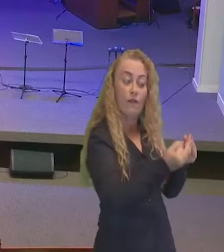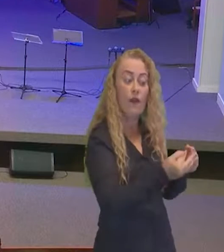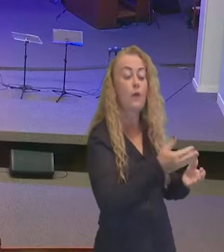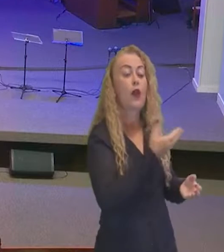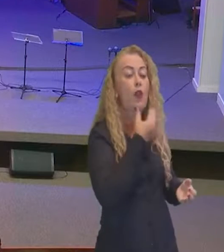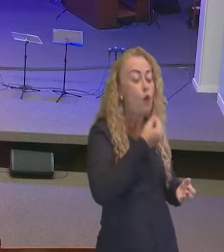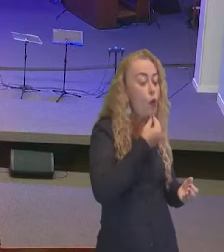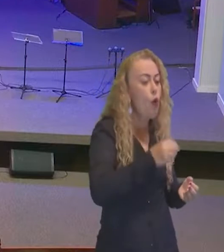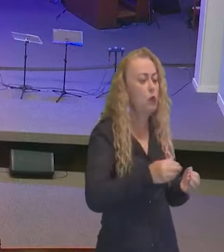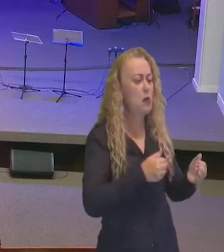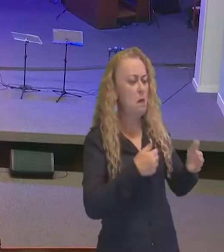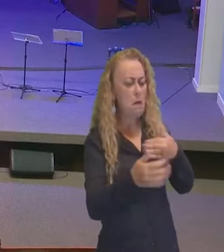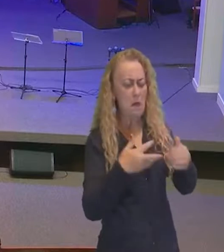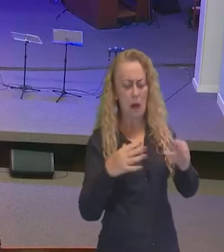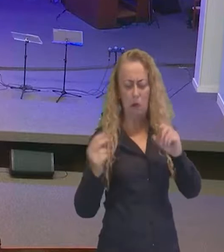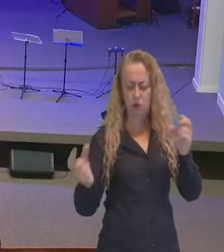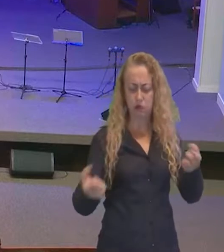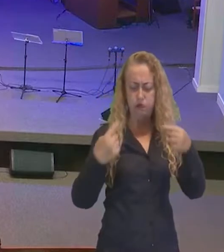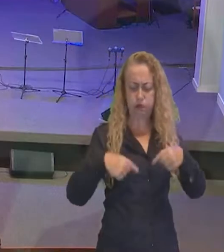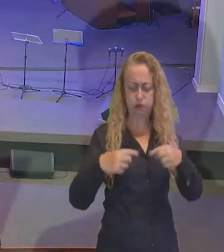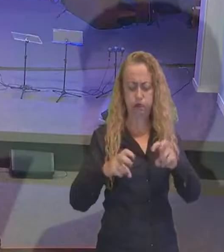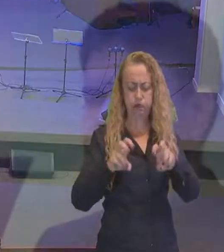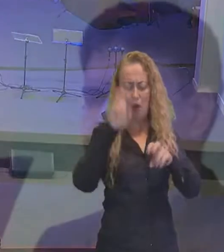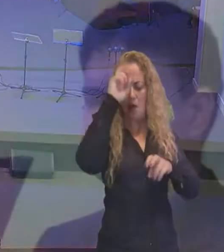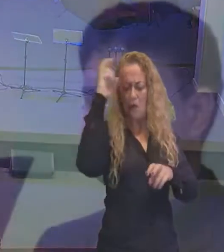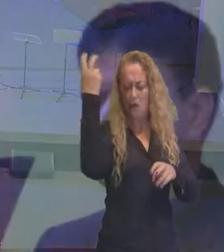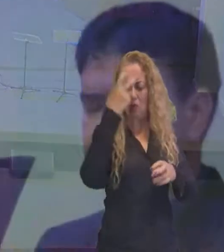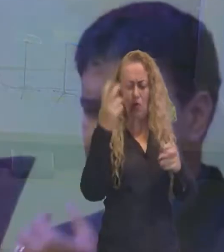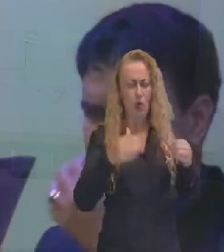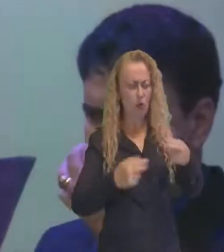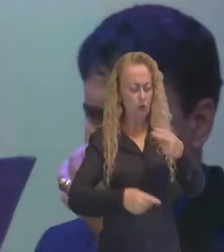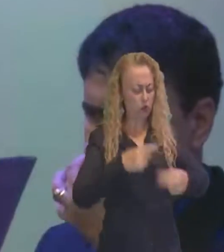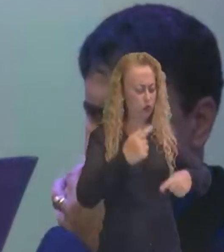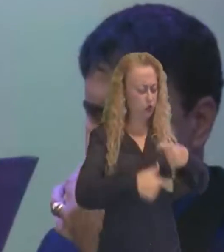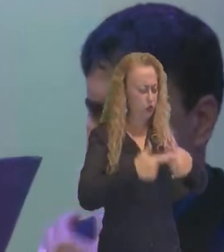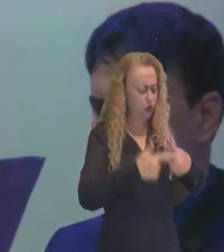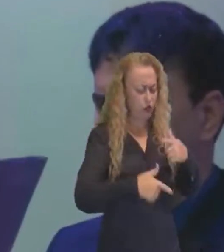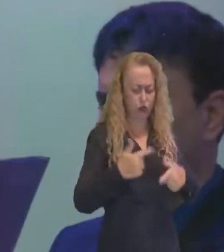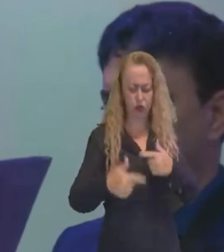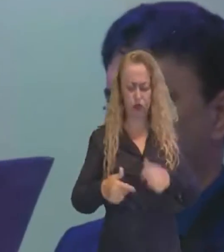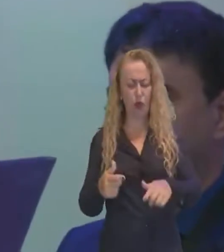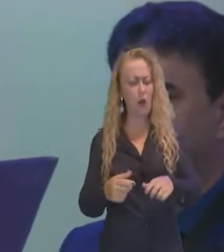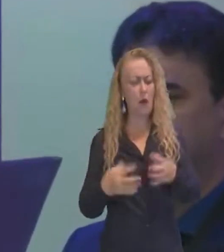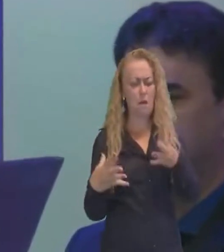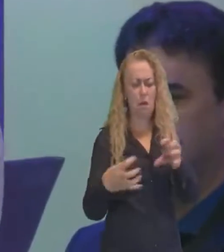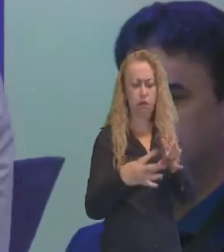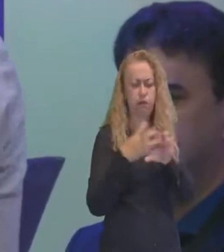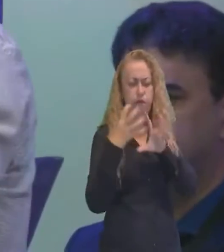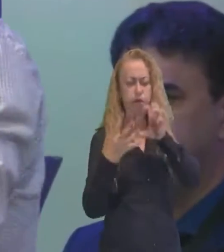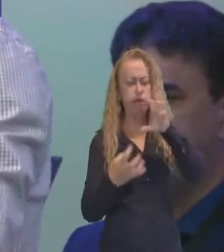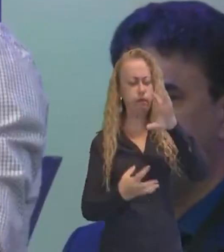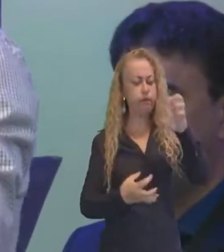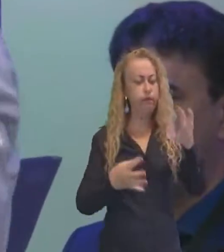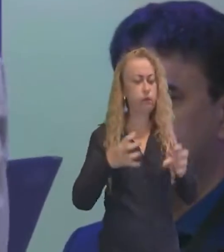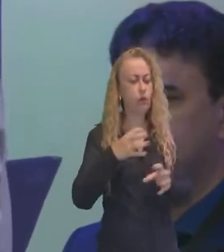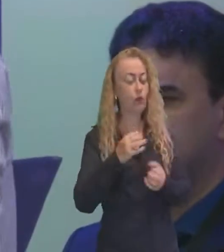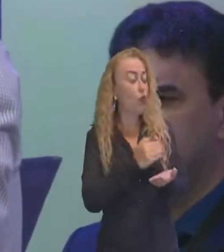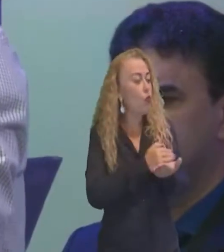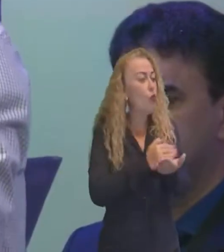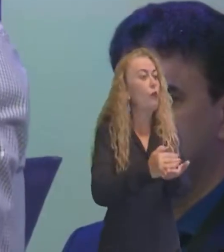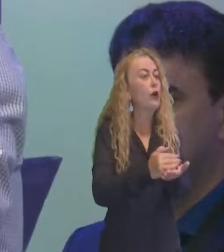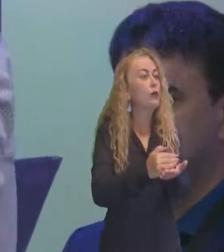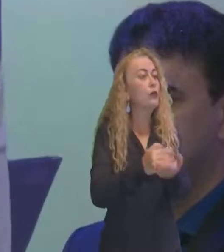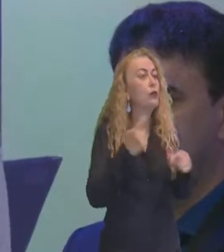a bater um no outro, começa a haver problema, conflito, crises começam a surgir. Por